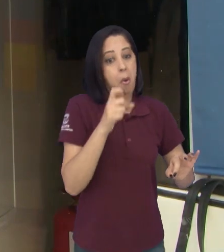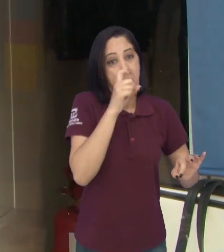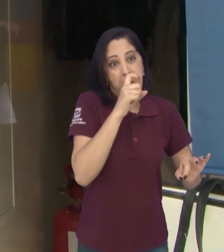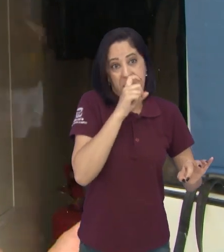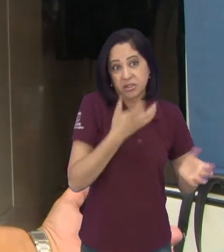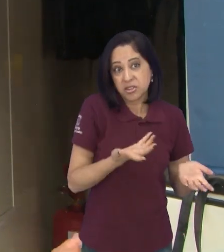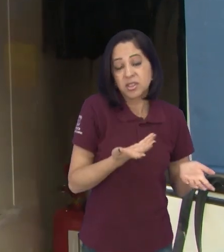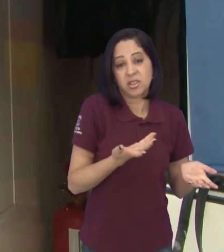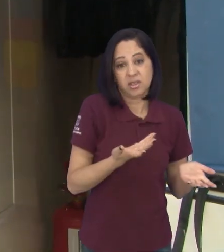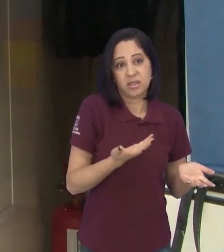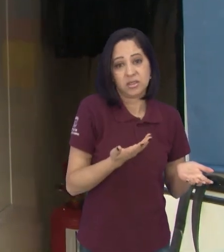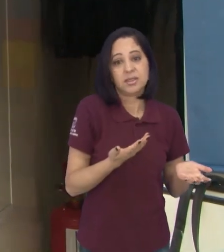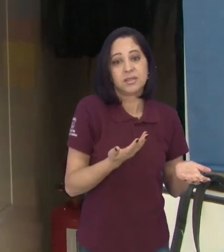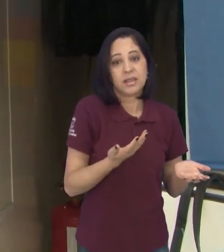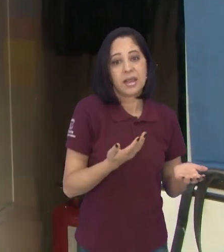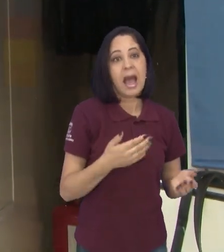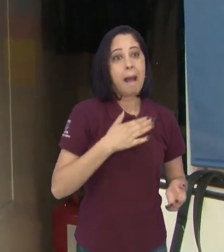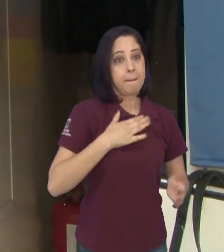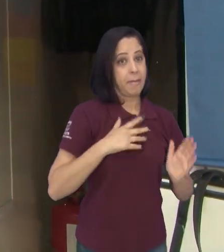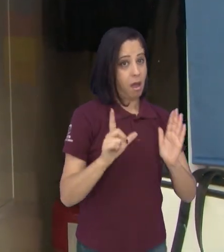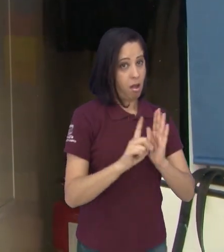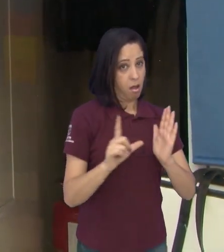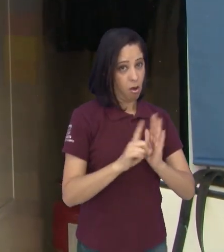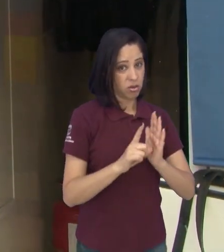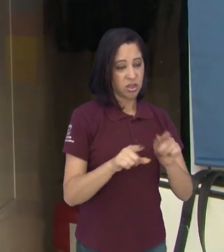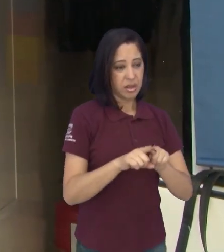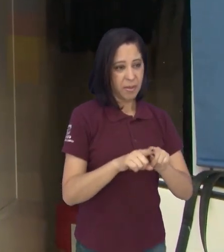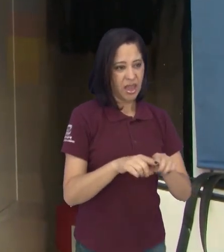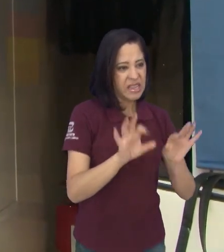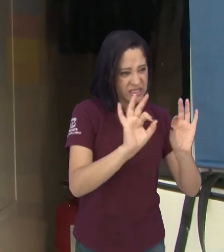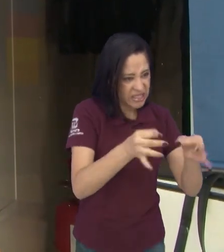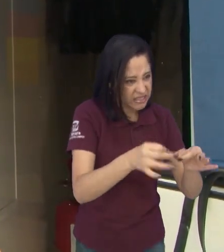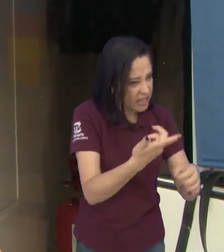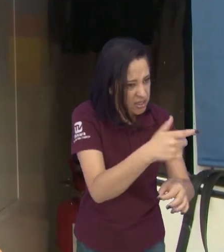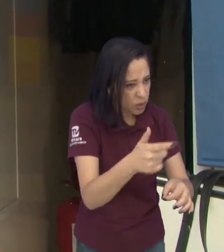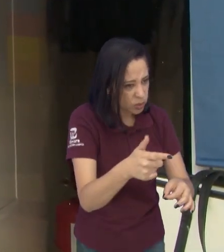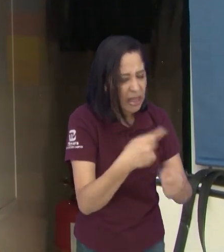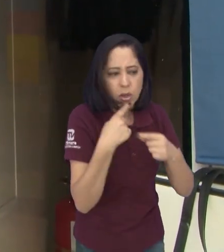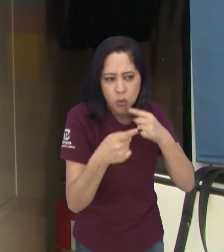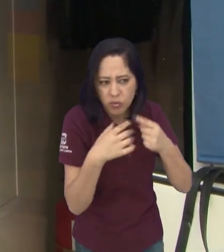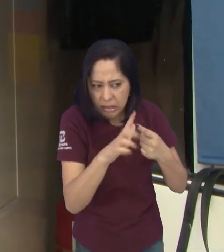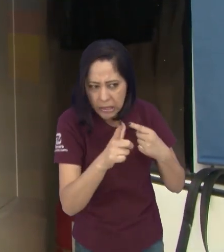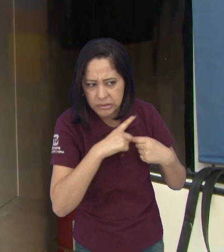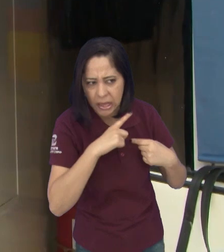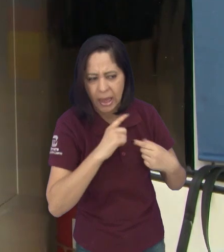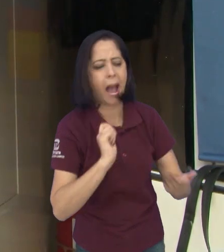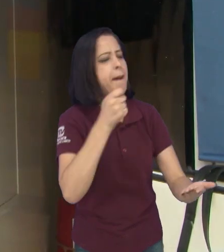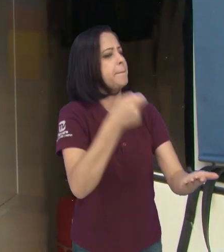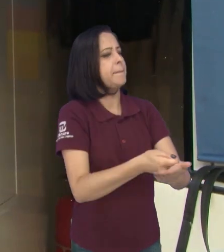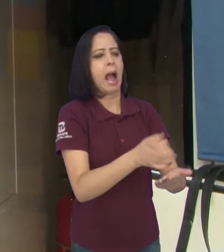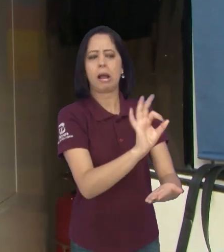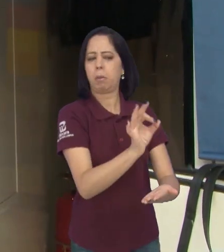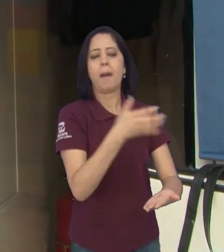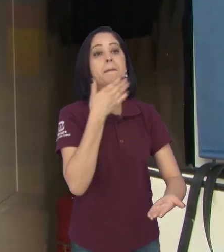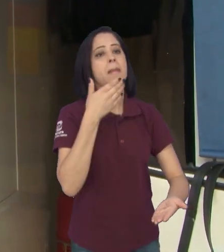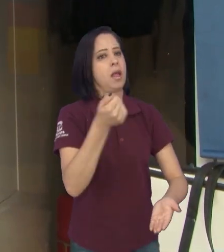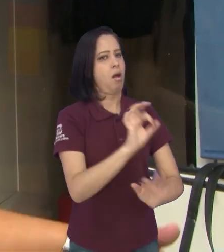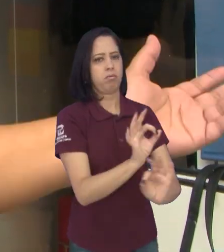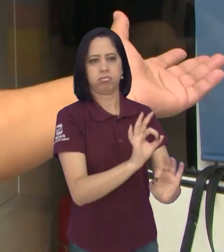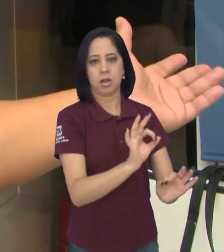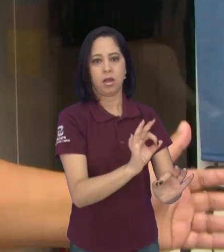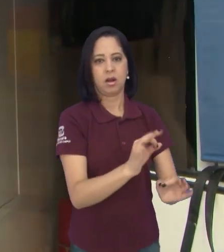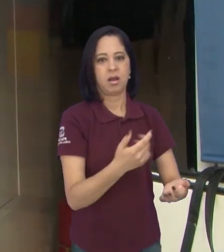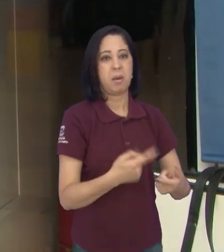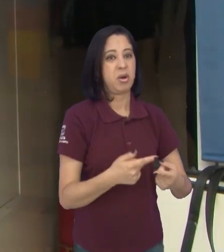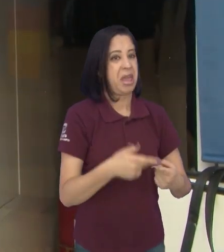que frequentam a loja onde eu trabalho, não tem certeza? Não faça nenhum tipo de pagamento. Porque a gente não sabe com quem que a gente está lidando mais hoje em dia. Do